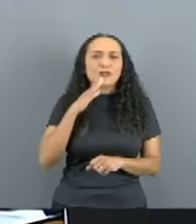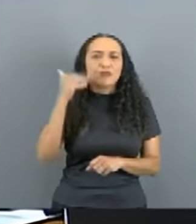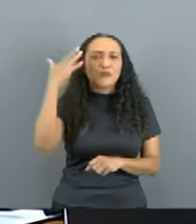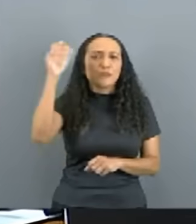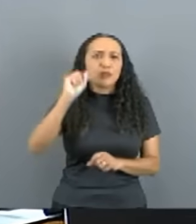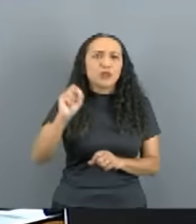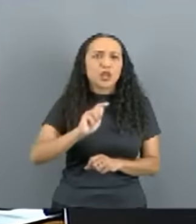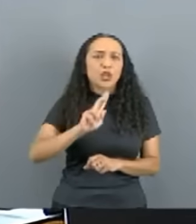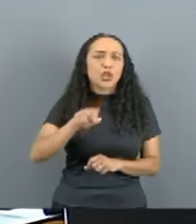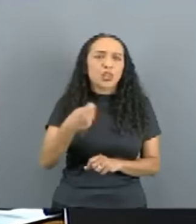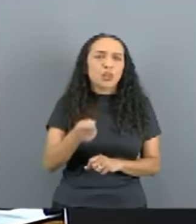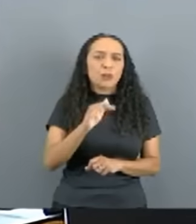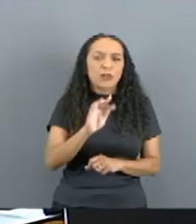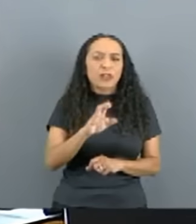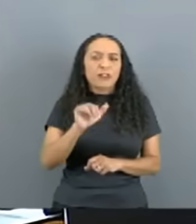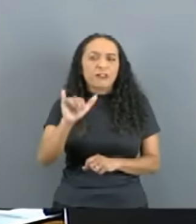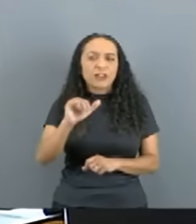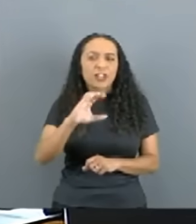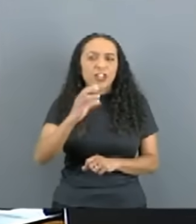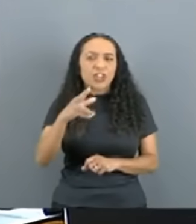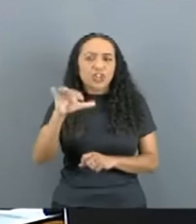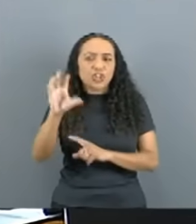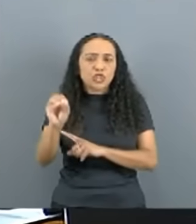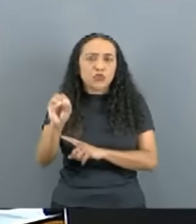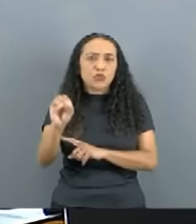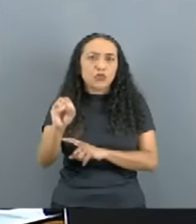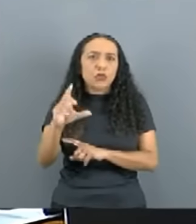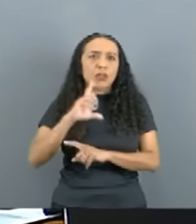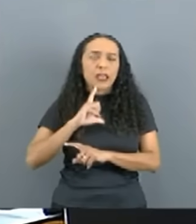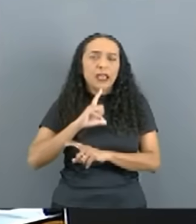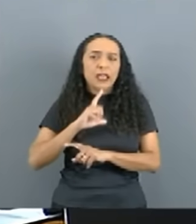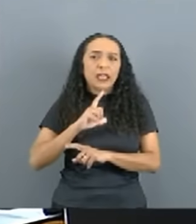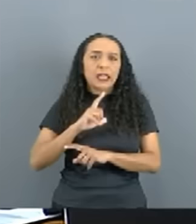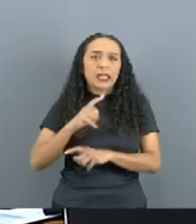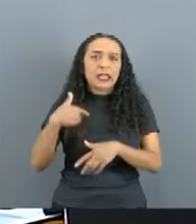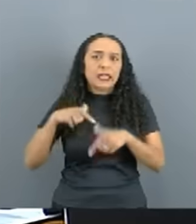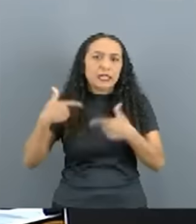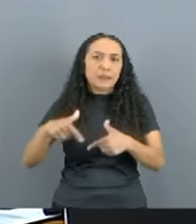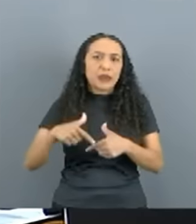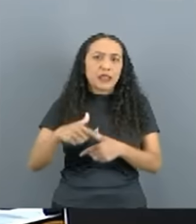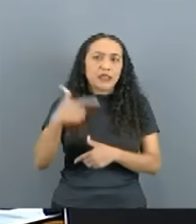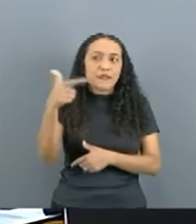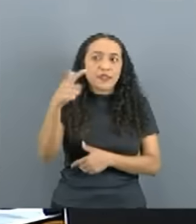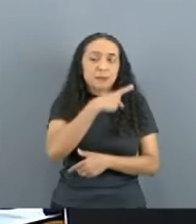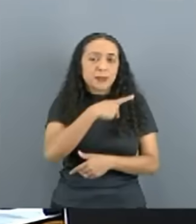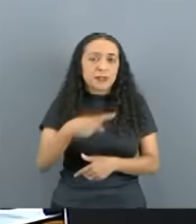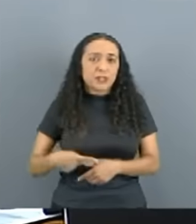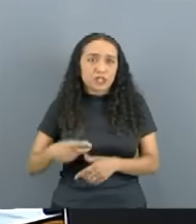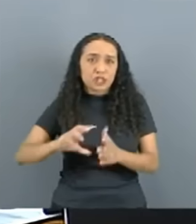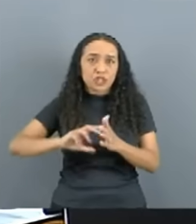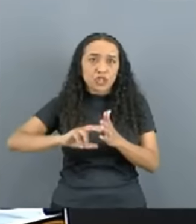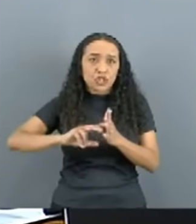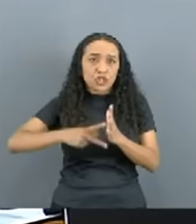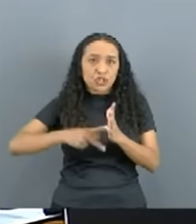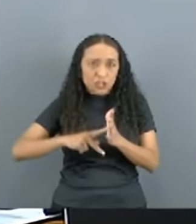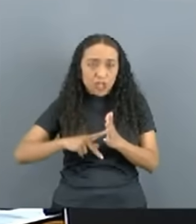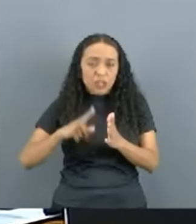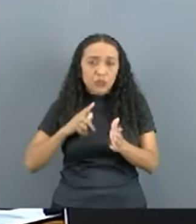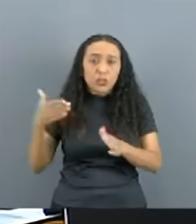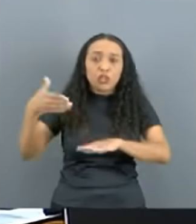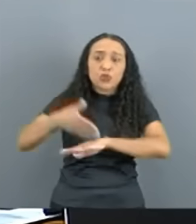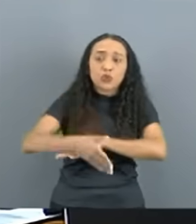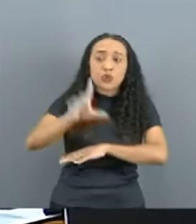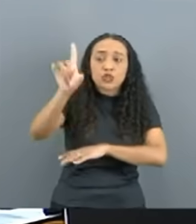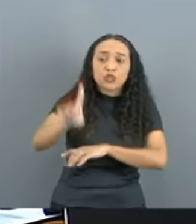Ocupa desde agosto de 2023 o cargo de vice-presidente desse sindicato e teve sua entrada na diretoria da